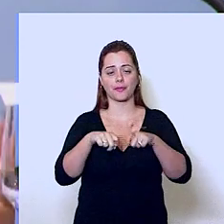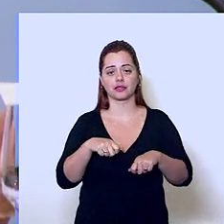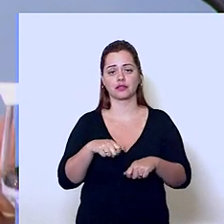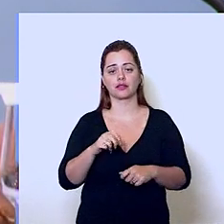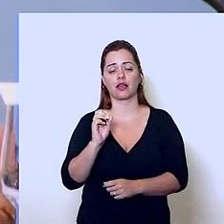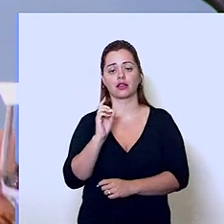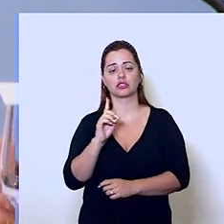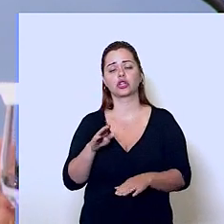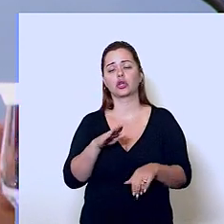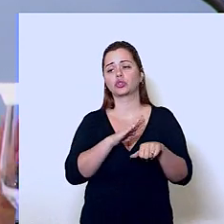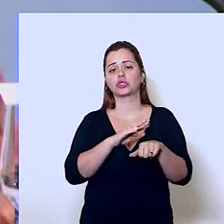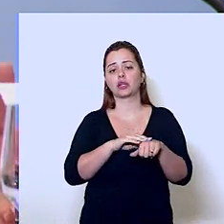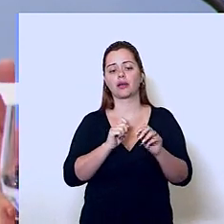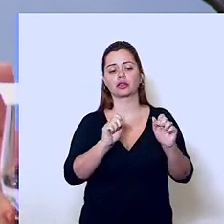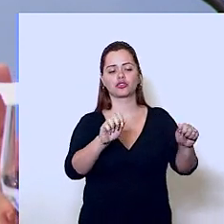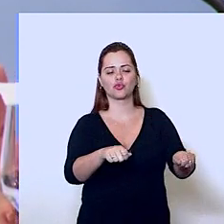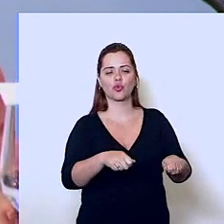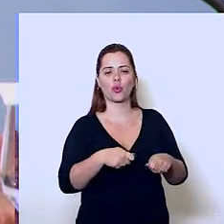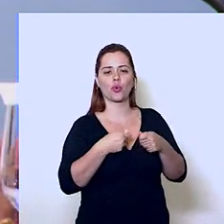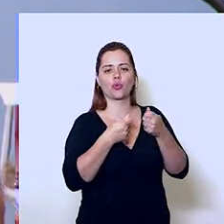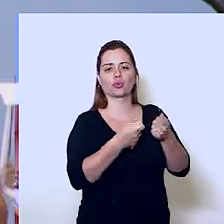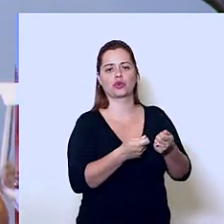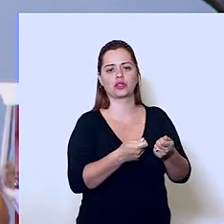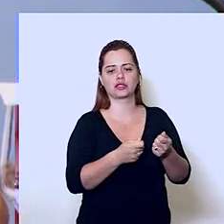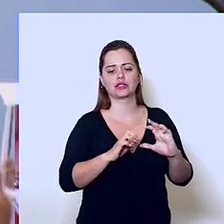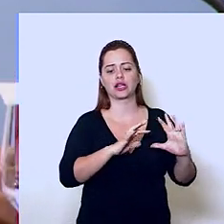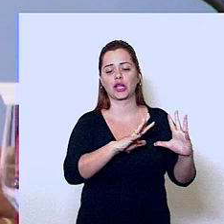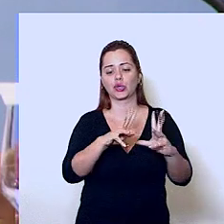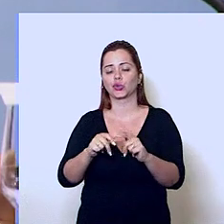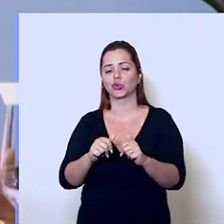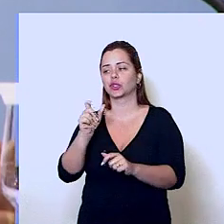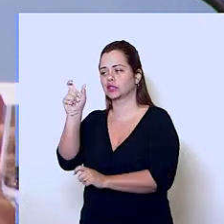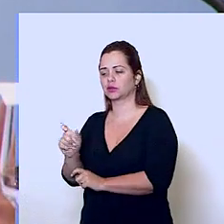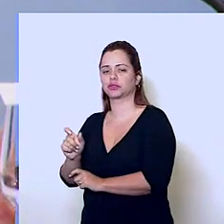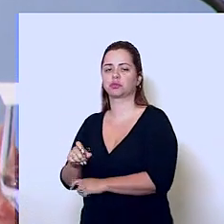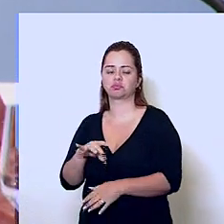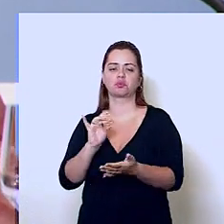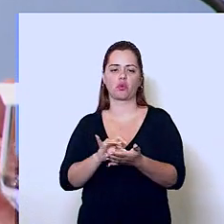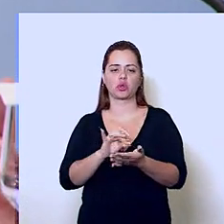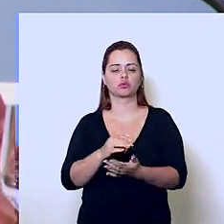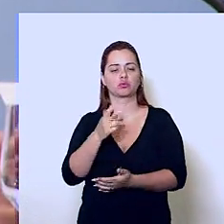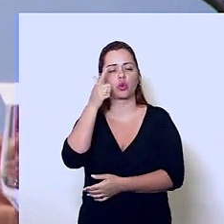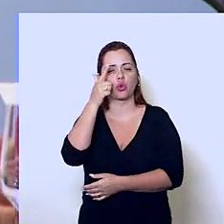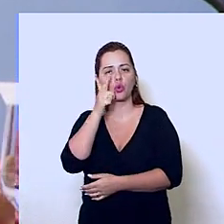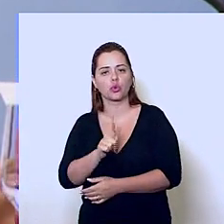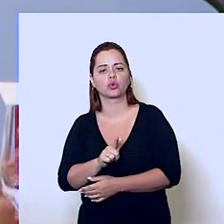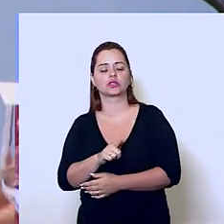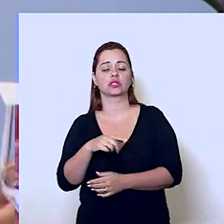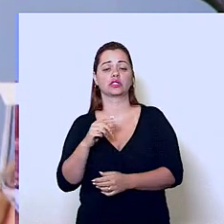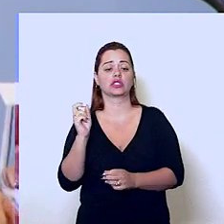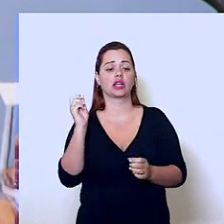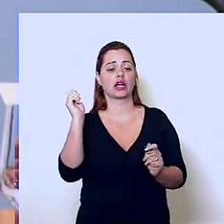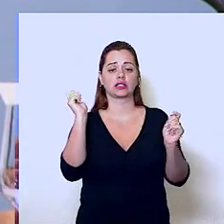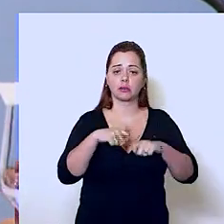de conquistar os interlocutores. Ele realmente conseguia essa capacidade, e isso fez